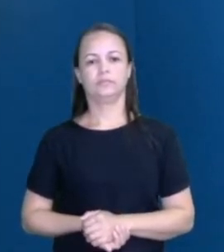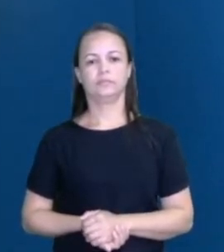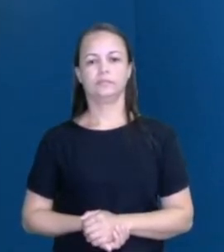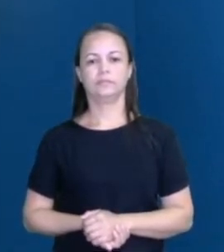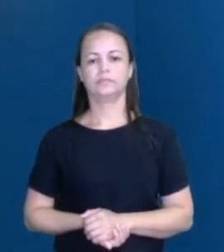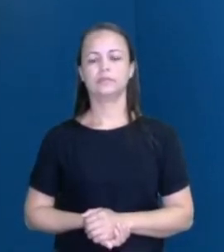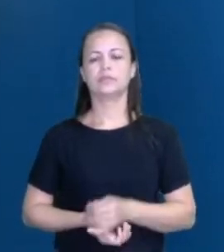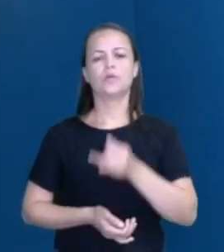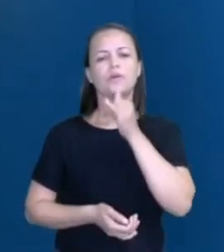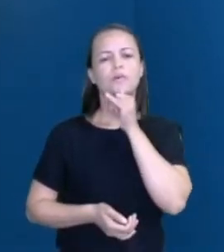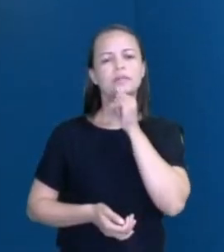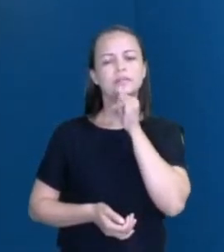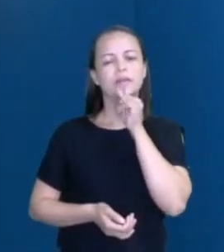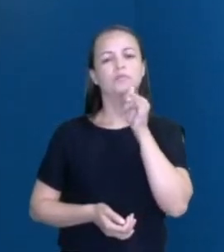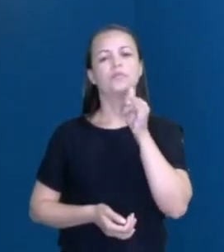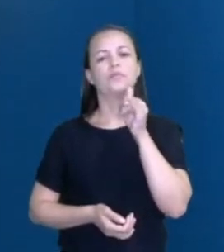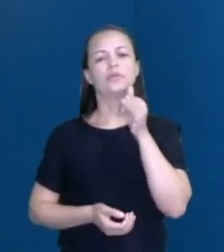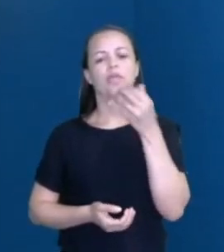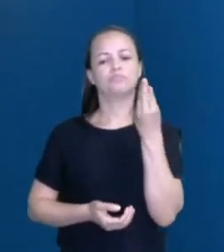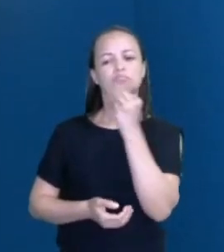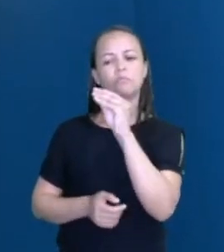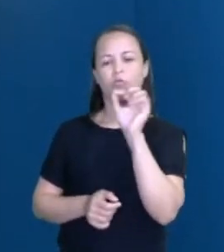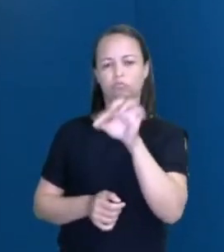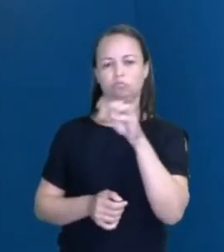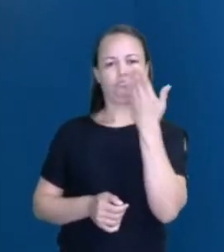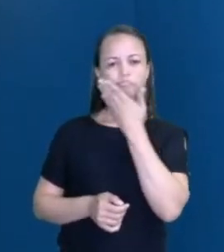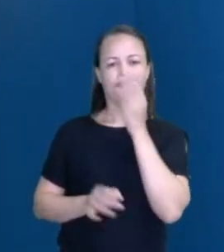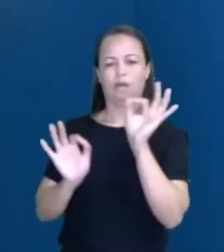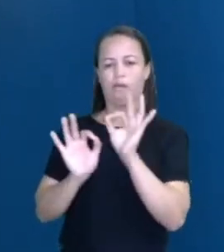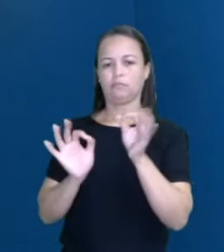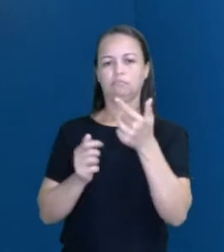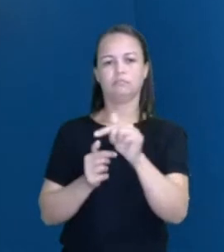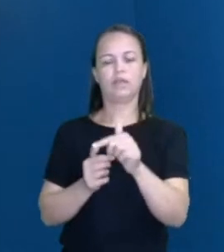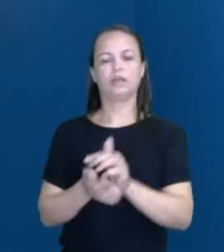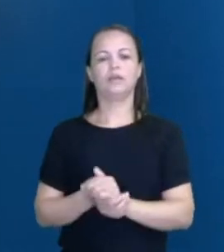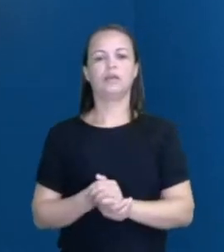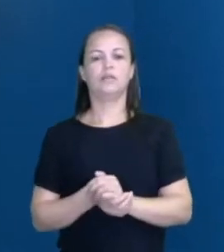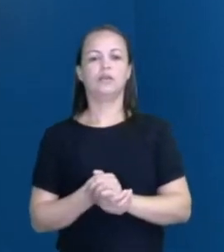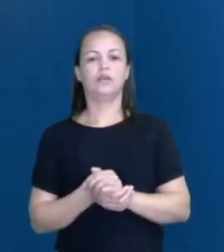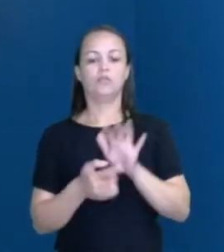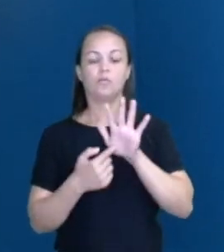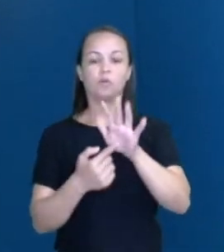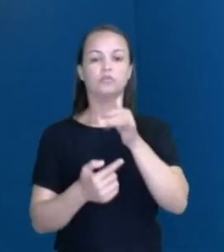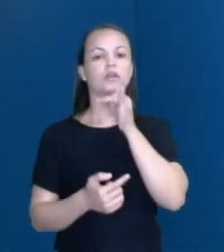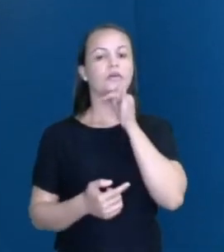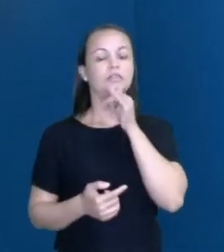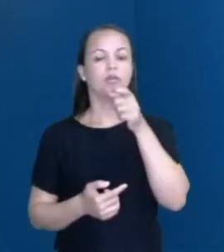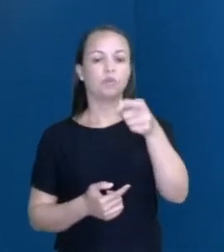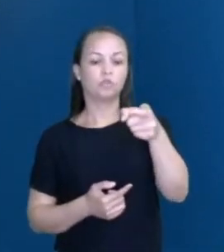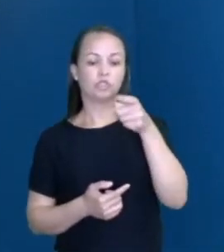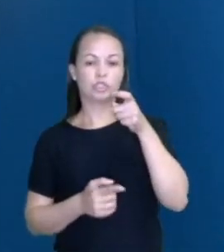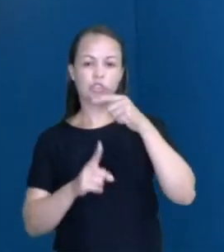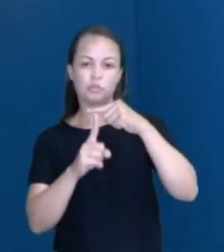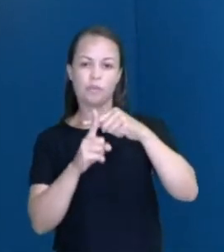Vou colocar um exemplo que nem está ali. Eu vou trazer isso aqui, ó. X mais 1 é igual a